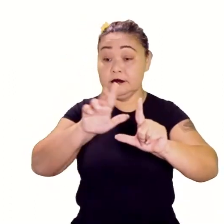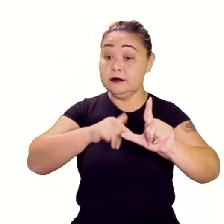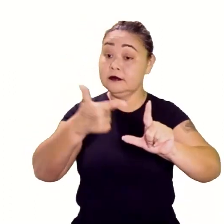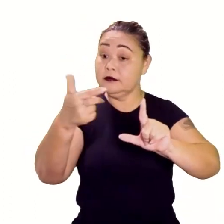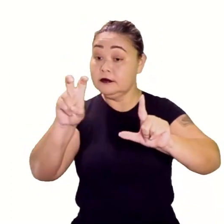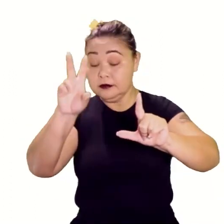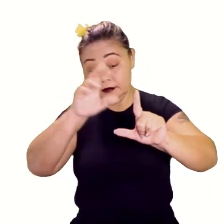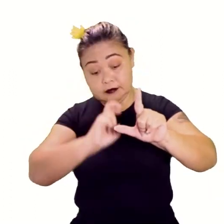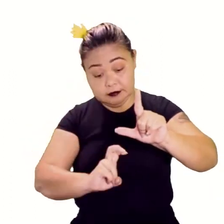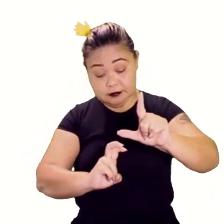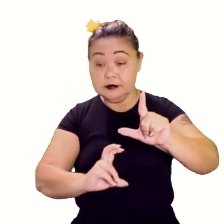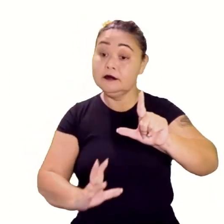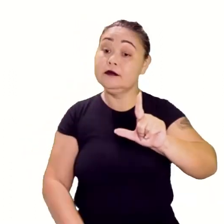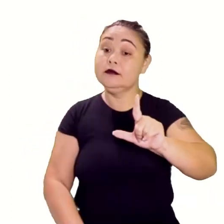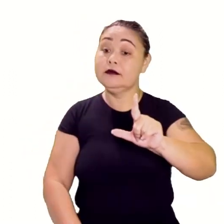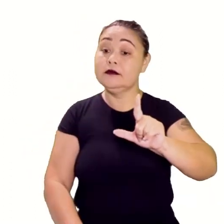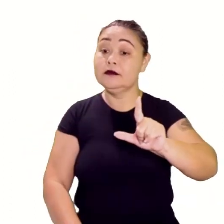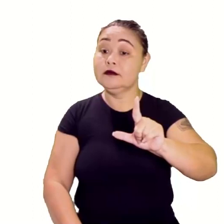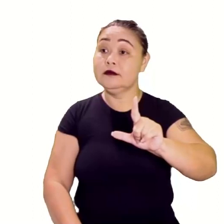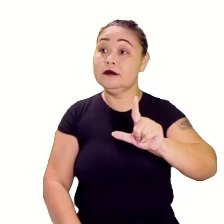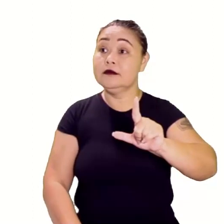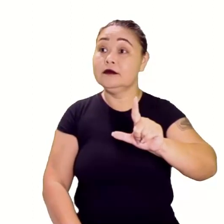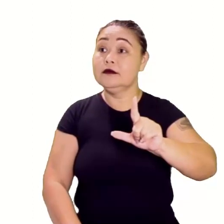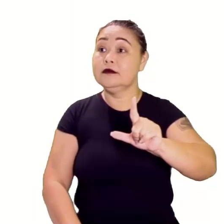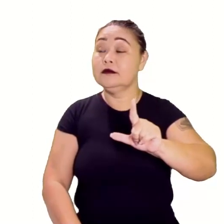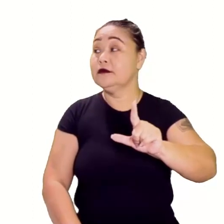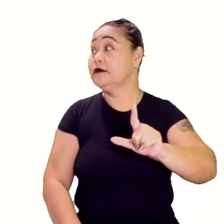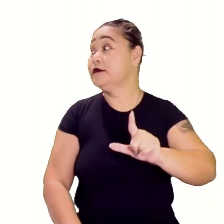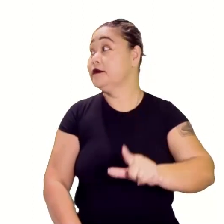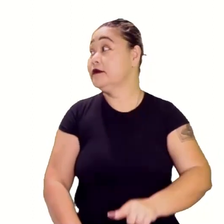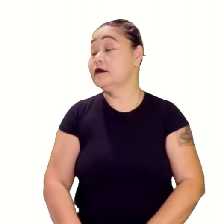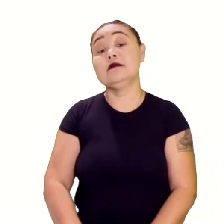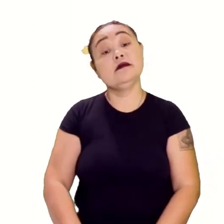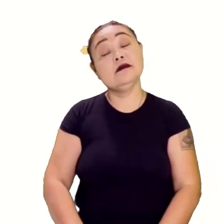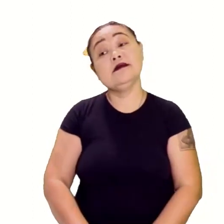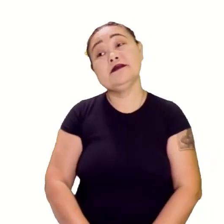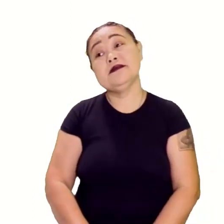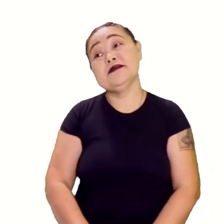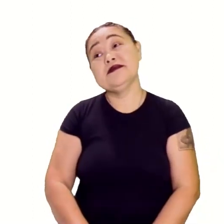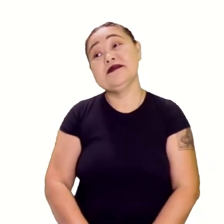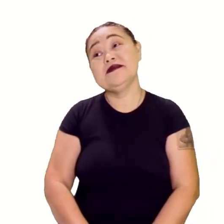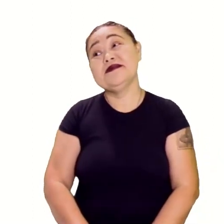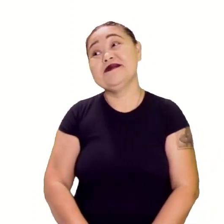5 e de 25 na base 5. Uhum.